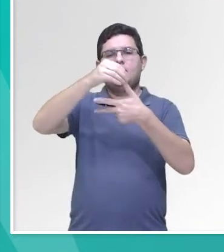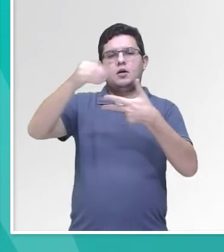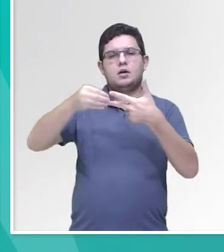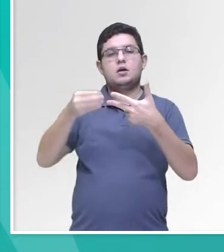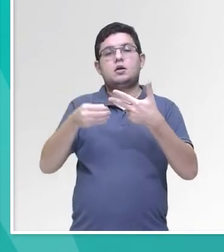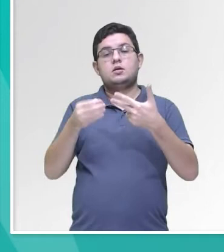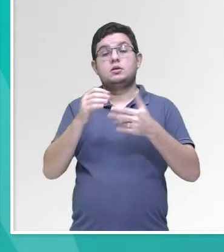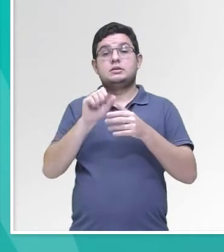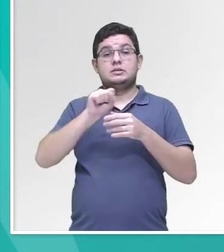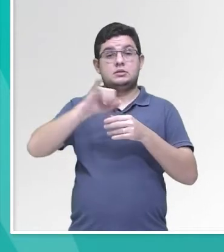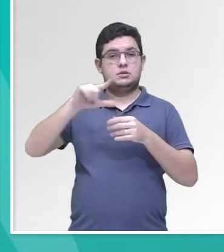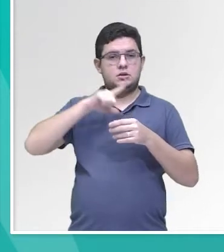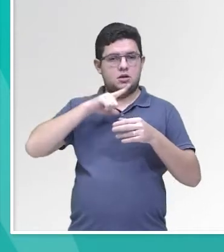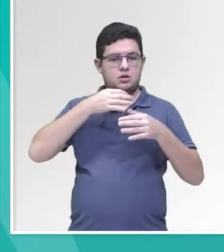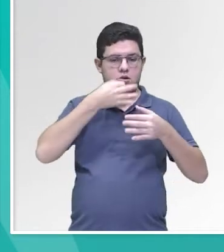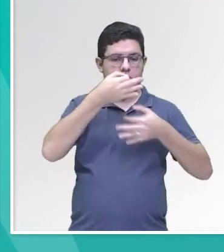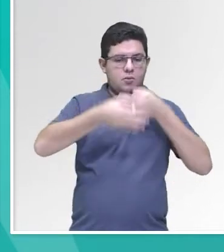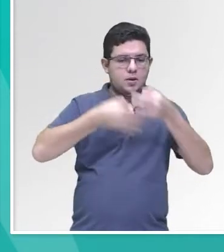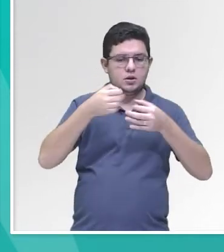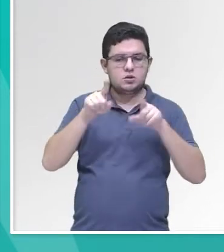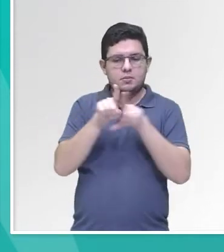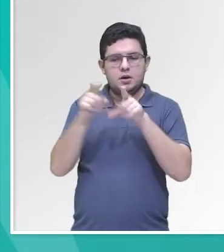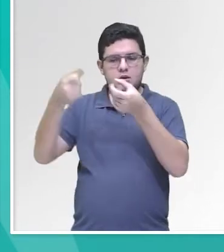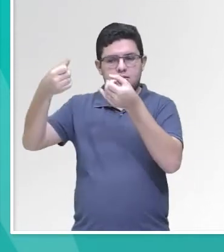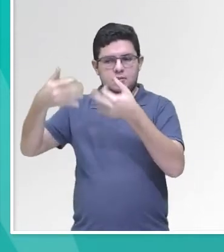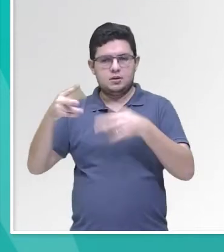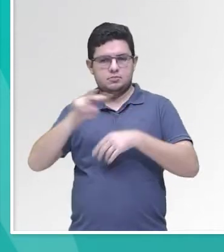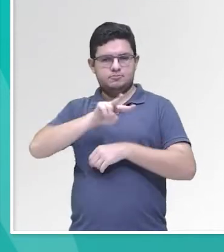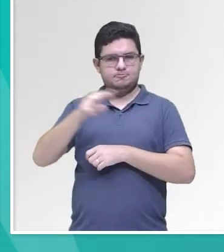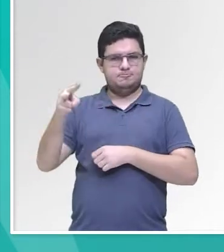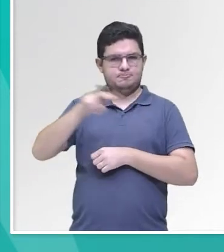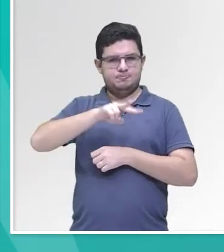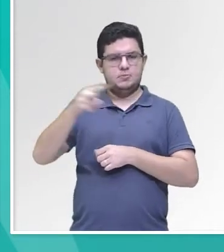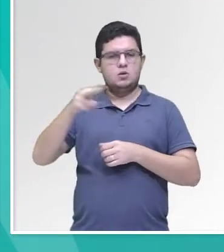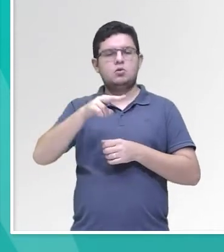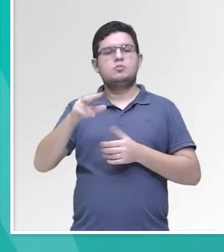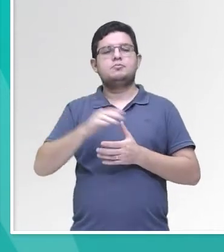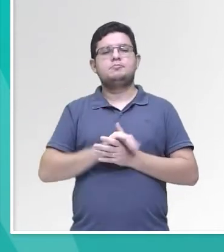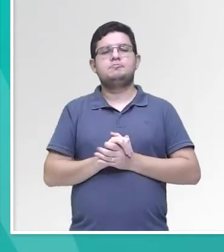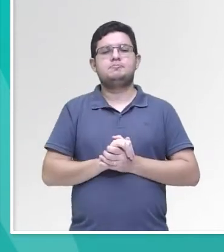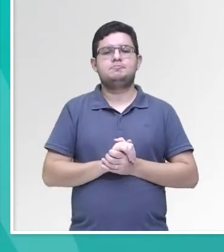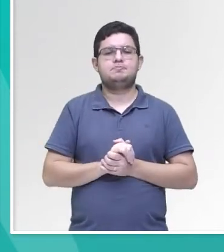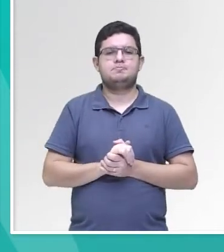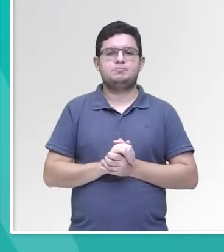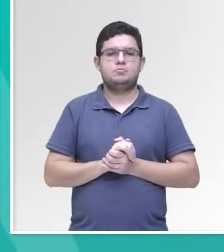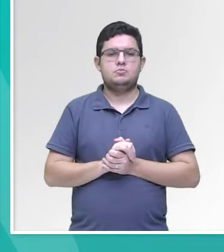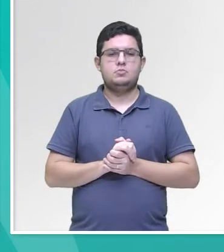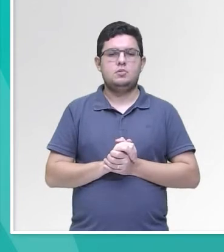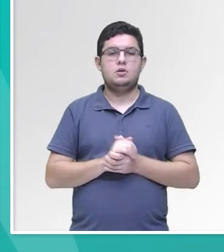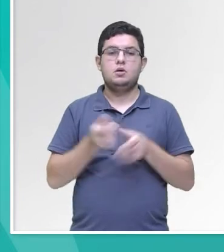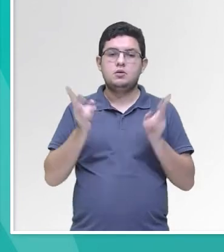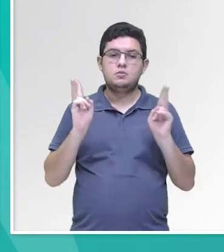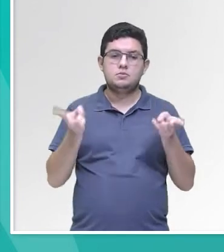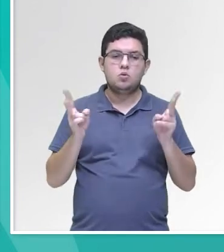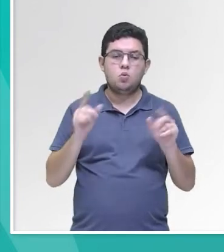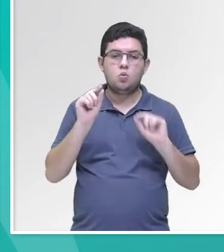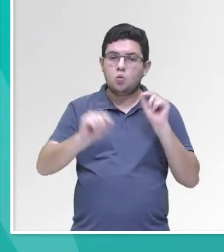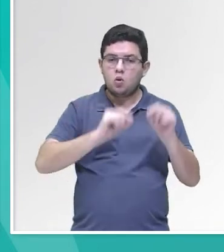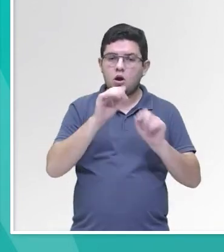uma tese, que tem argumentos que a justificam, ok? Seguindo ainda com o nosso